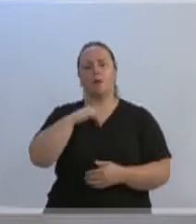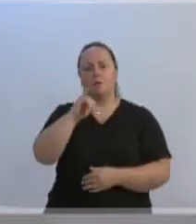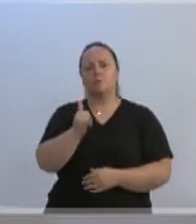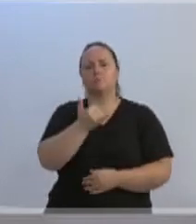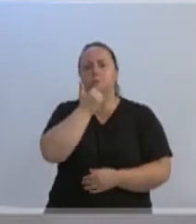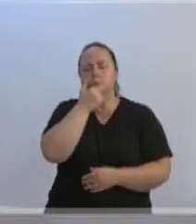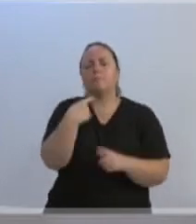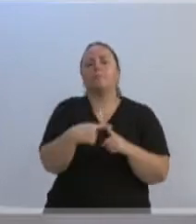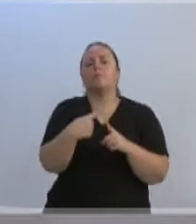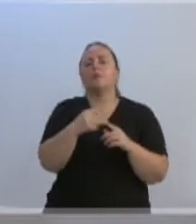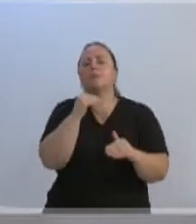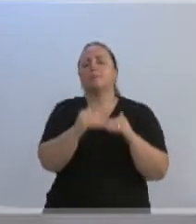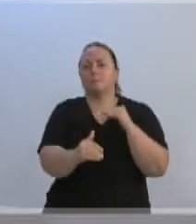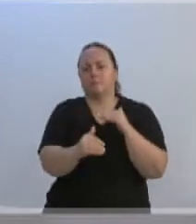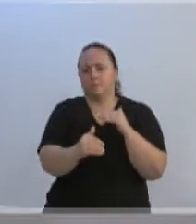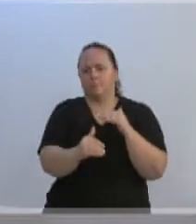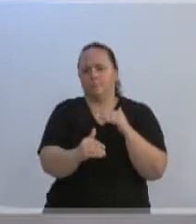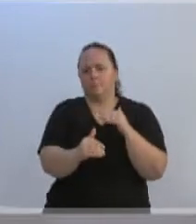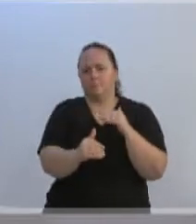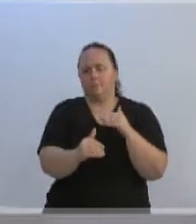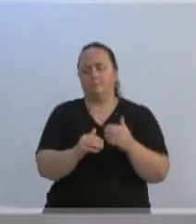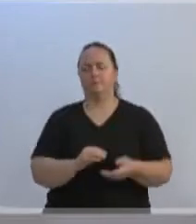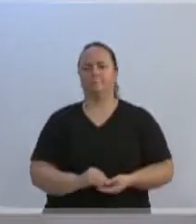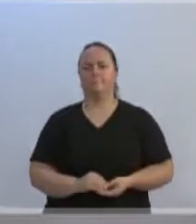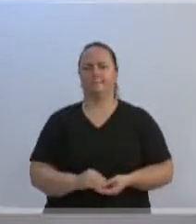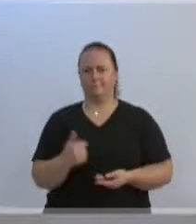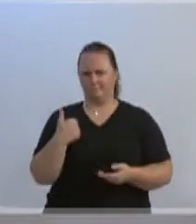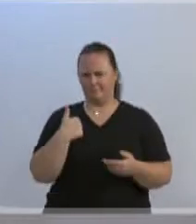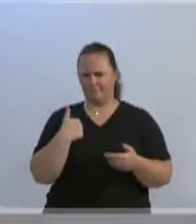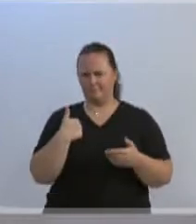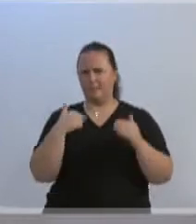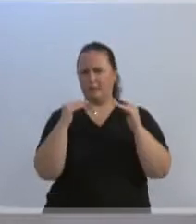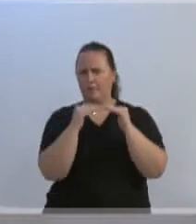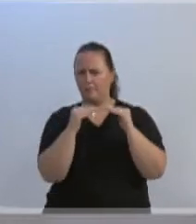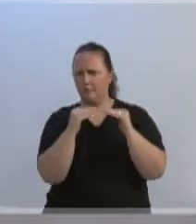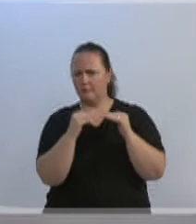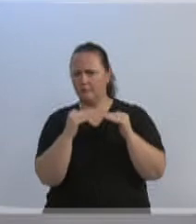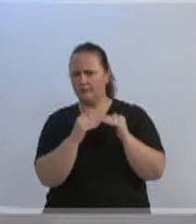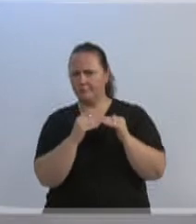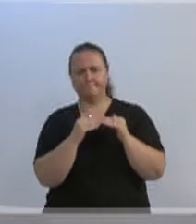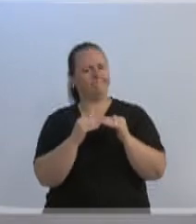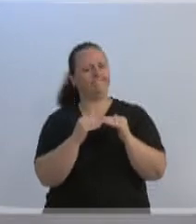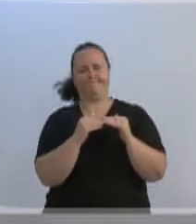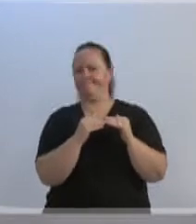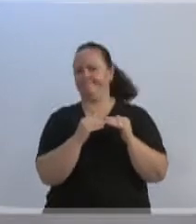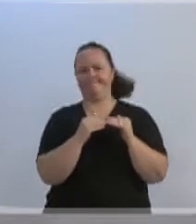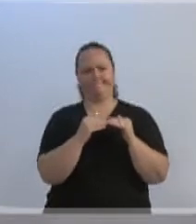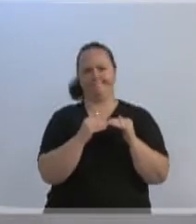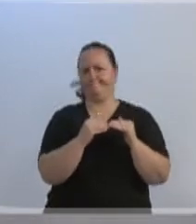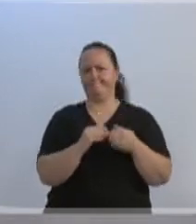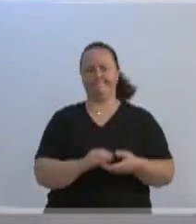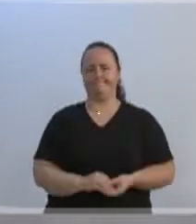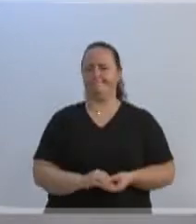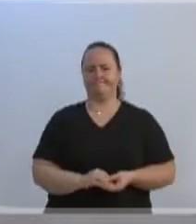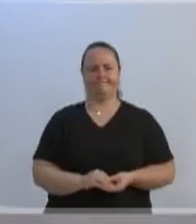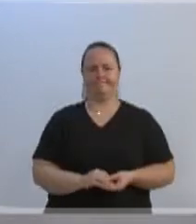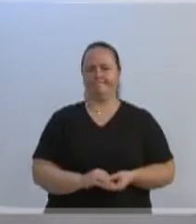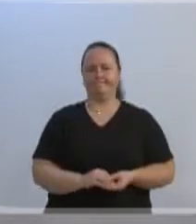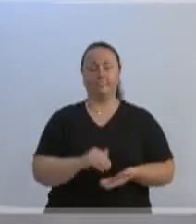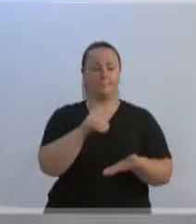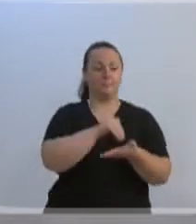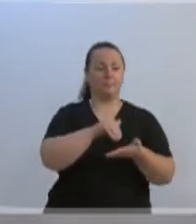contrário não posso concordar que vão mexer na secretaria de obras